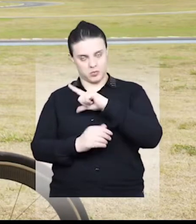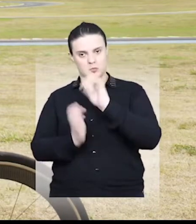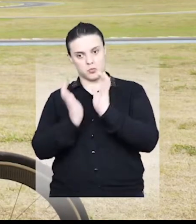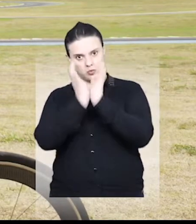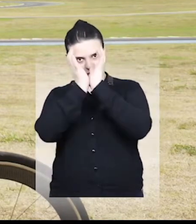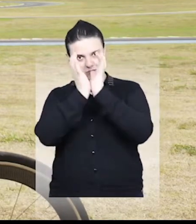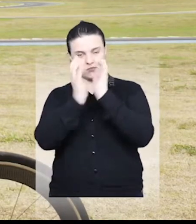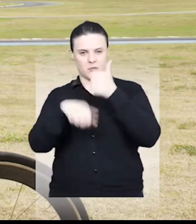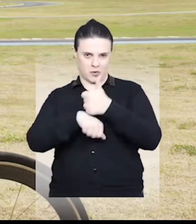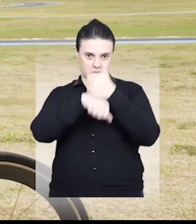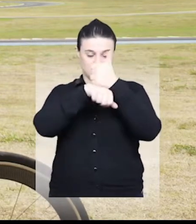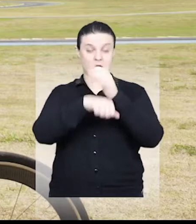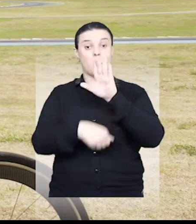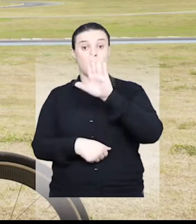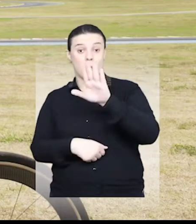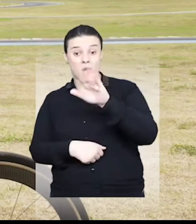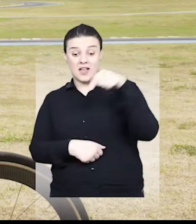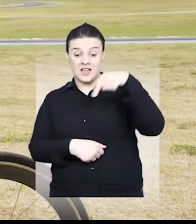pódio.